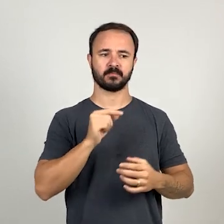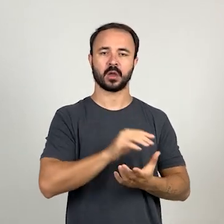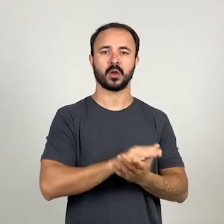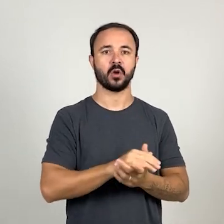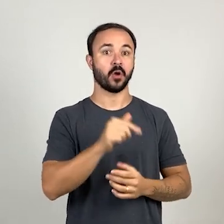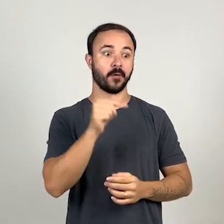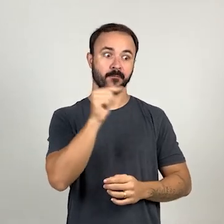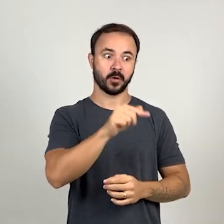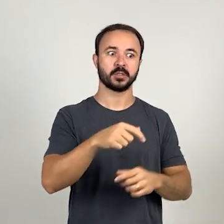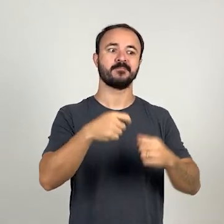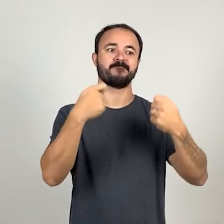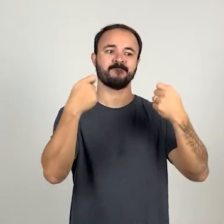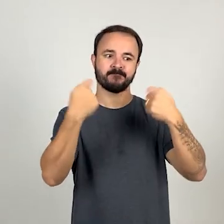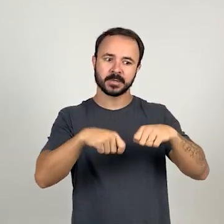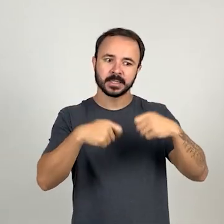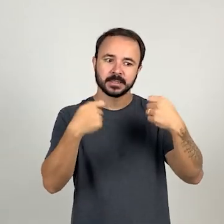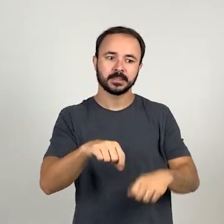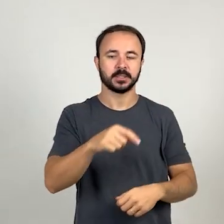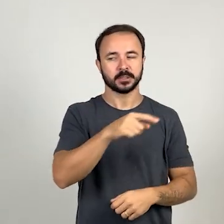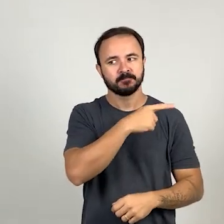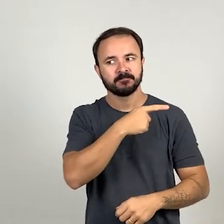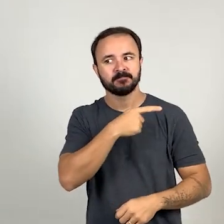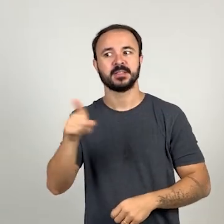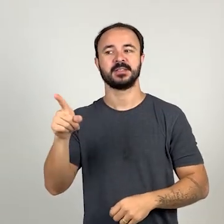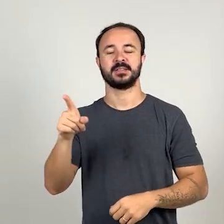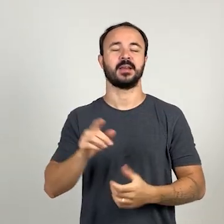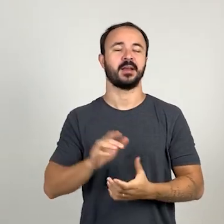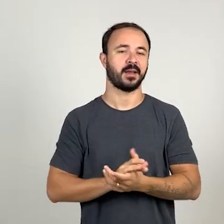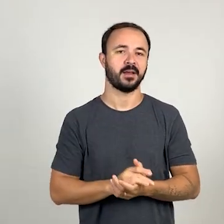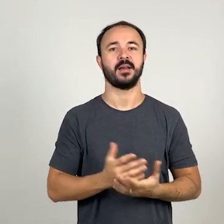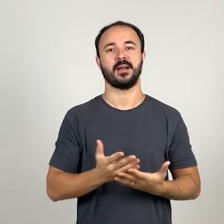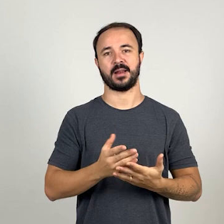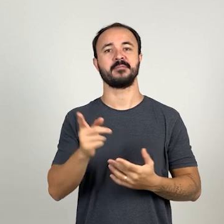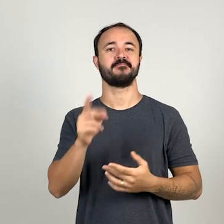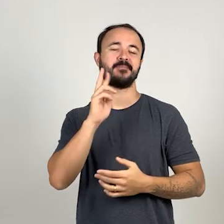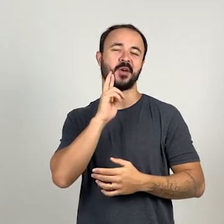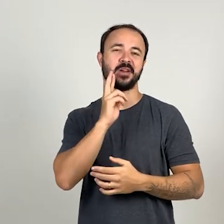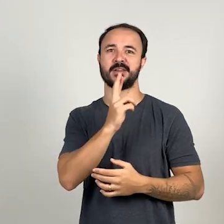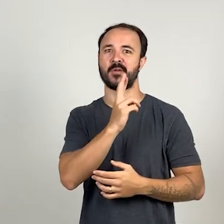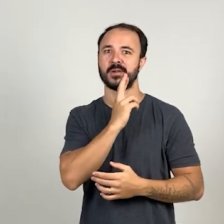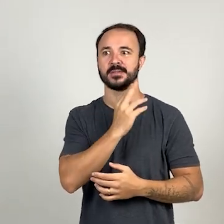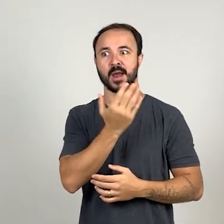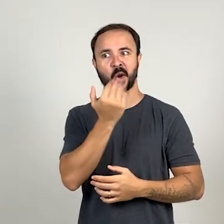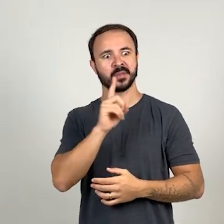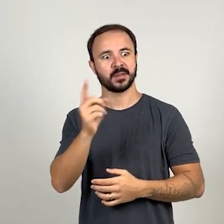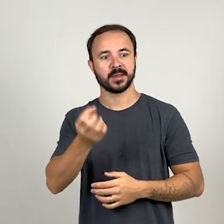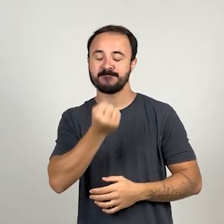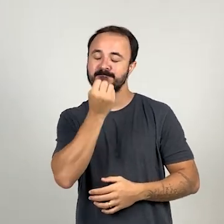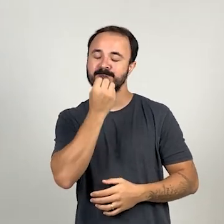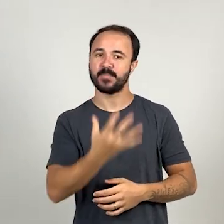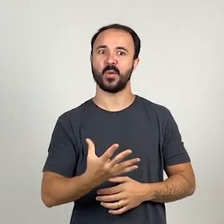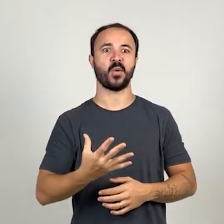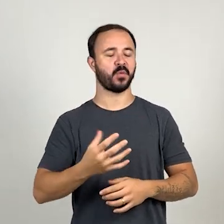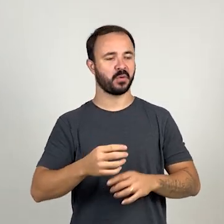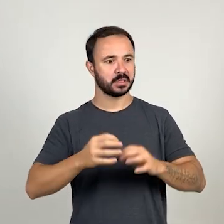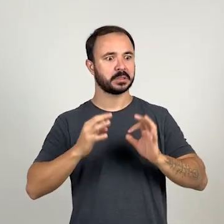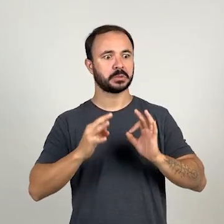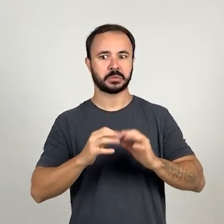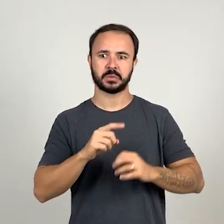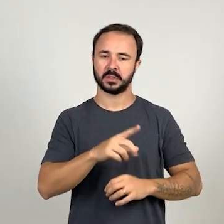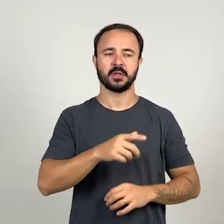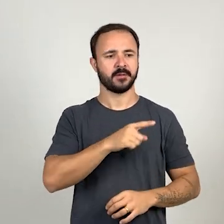to that new restaurant, the food is brilliant. Então a pessoa me dá uma recomendação de que eu deveria ir naquele